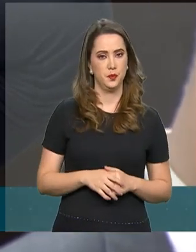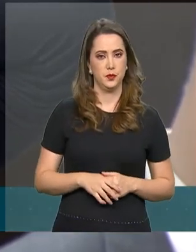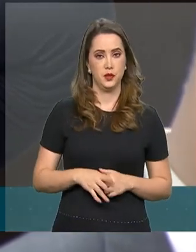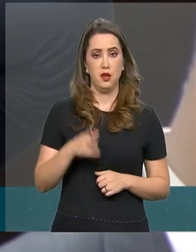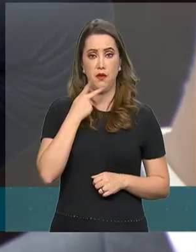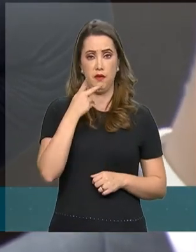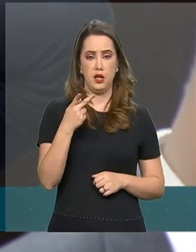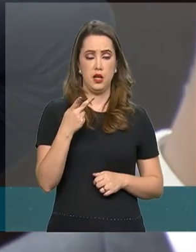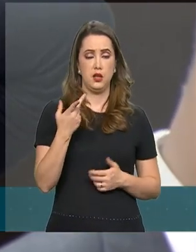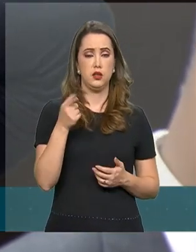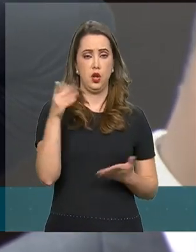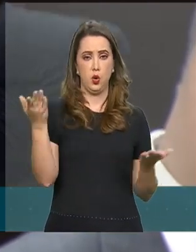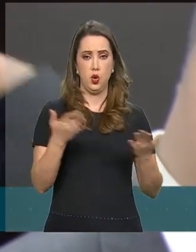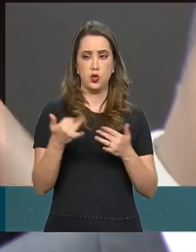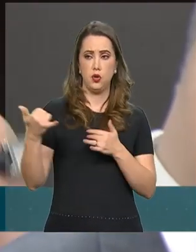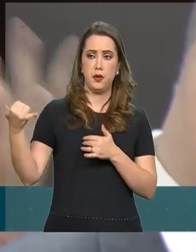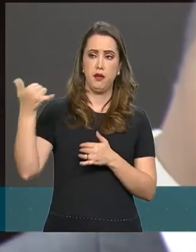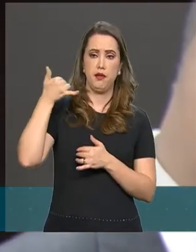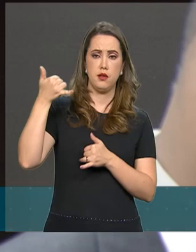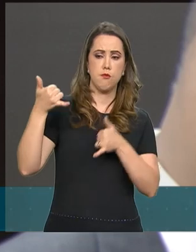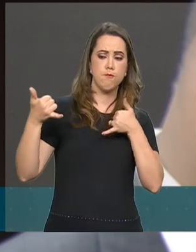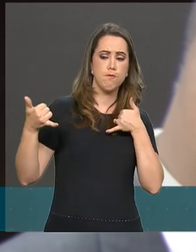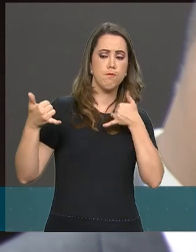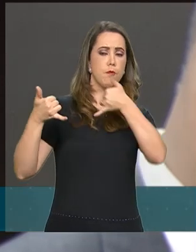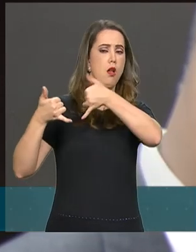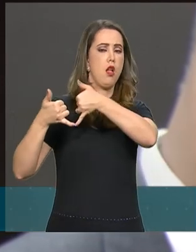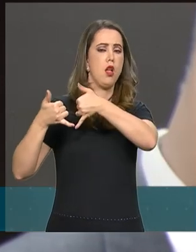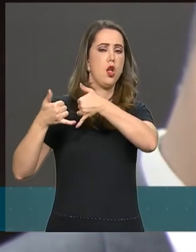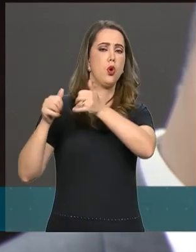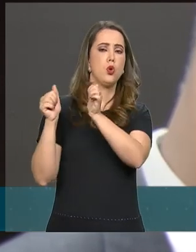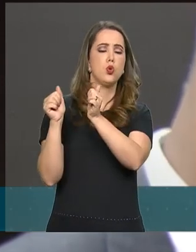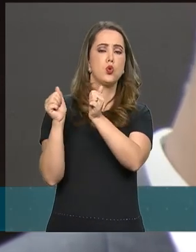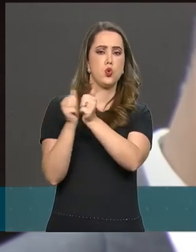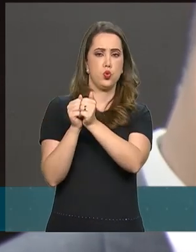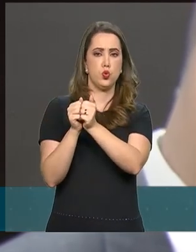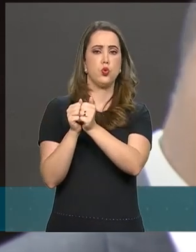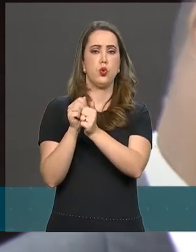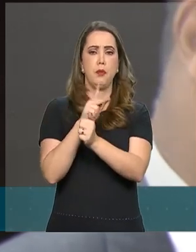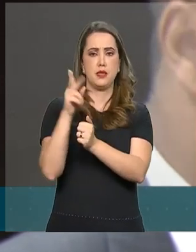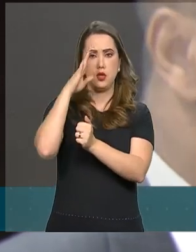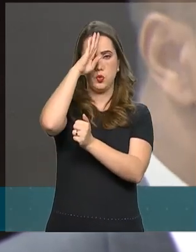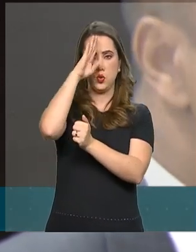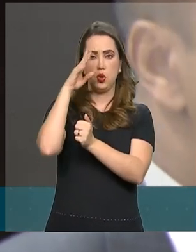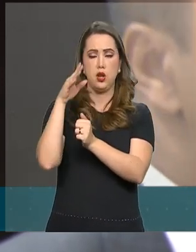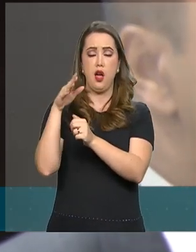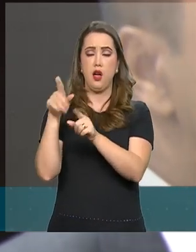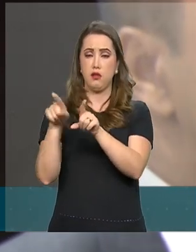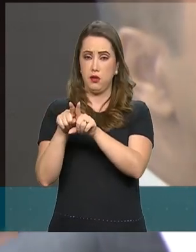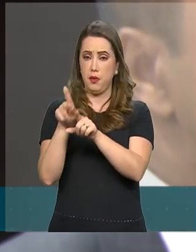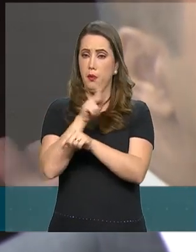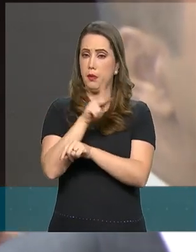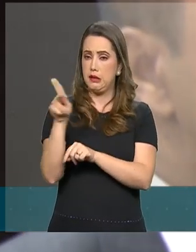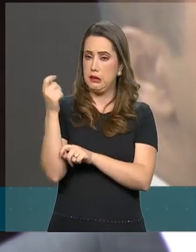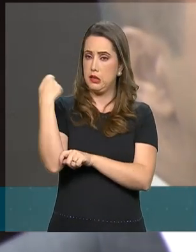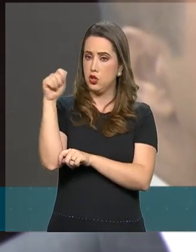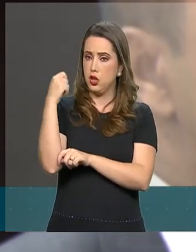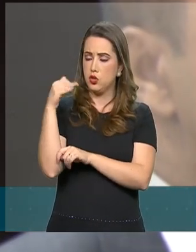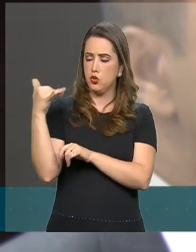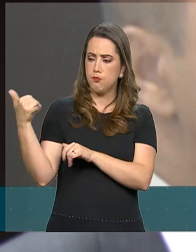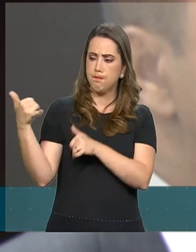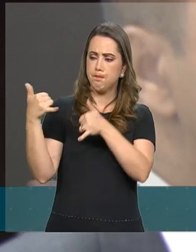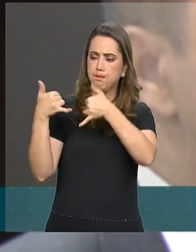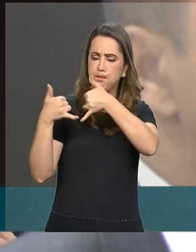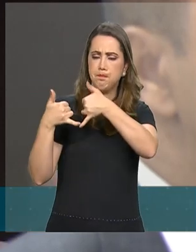uma ligação telefônica feita pelo presidente funcionar hoje com presidente da argentina eu queria saber se quem estabeleceu